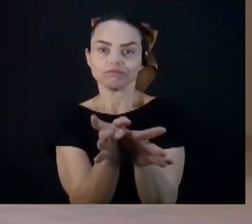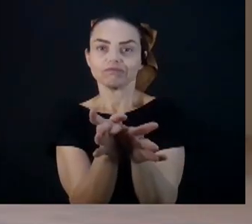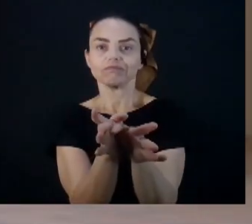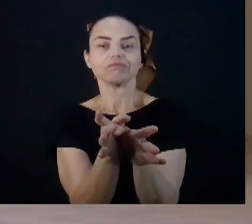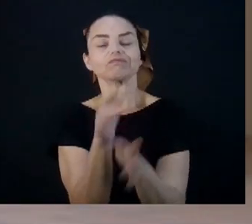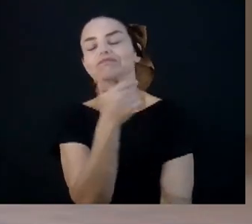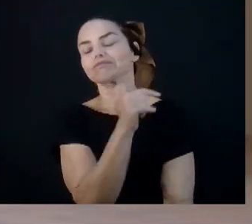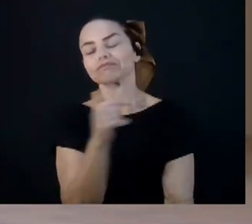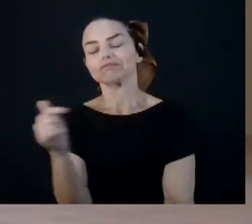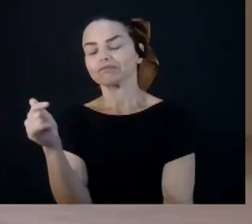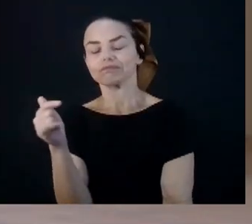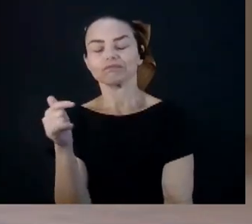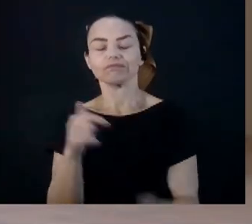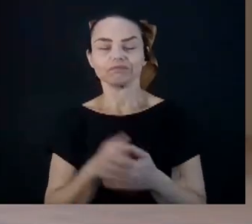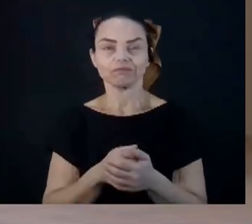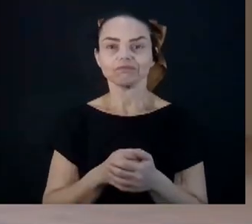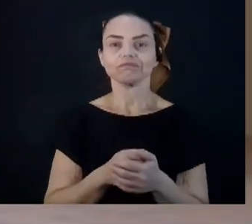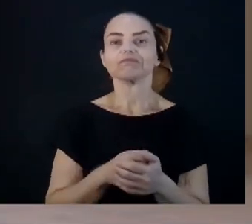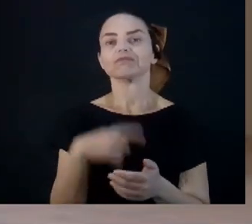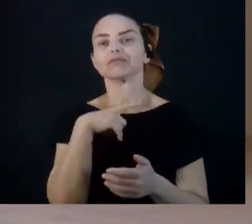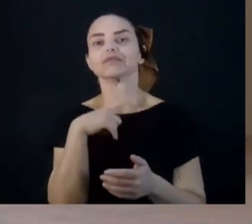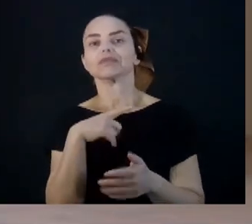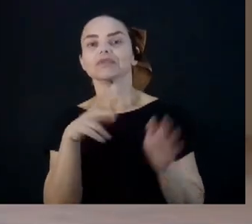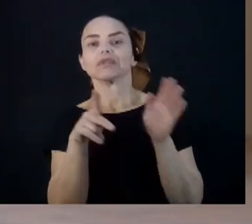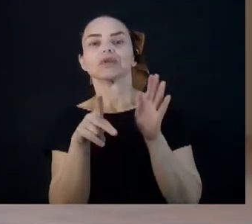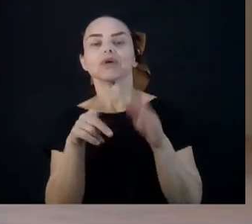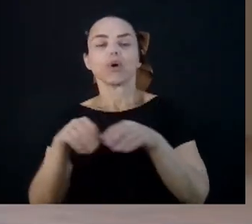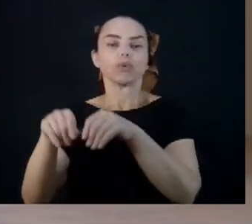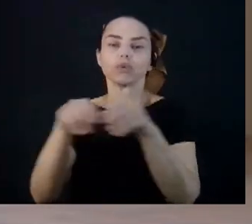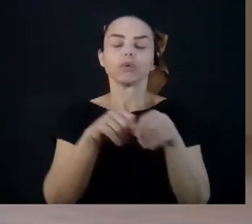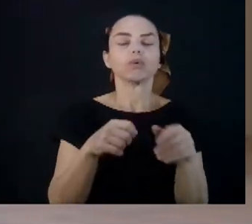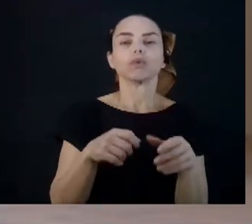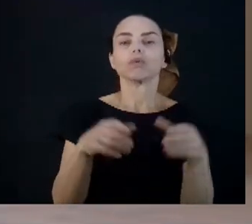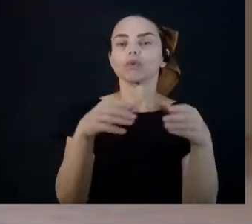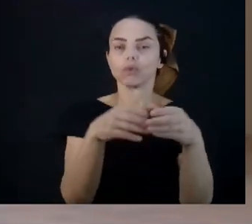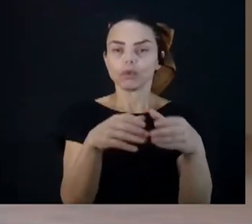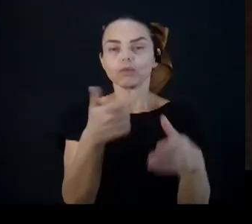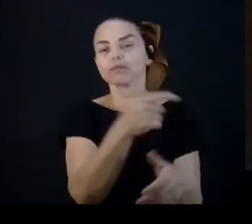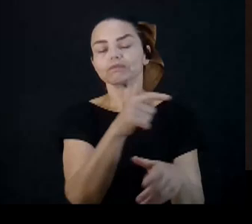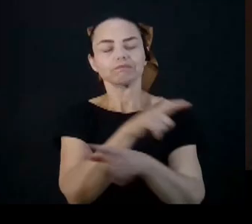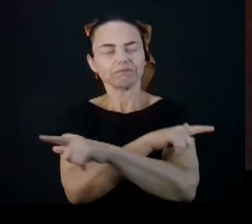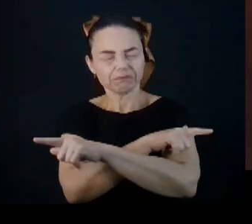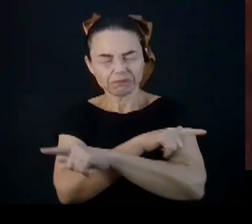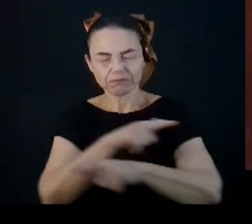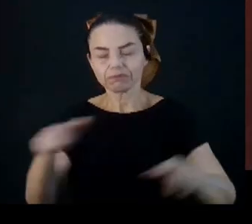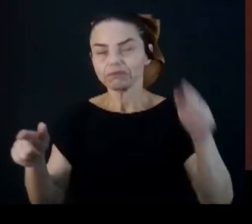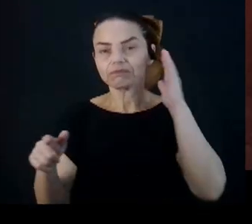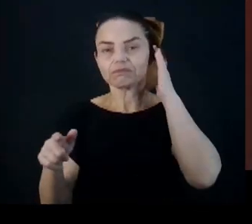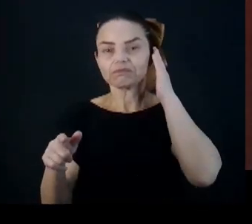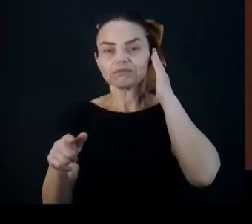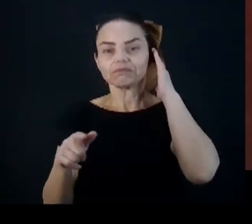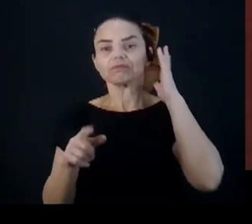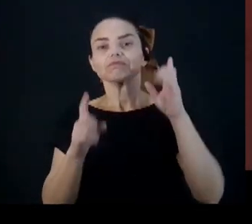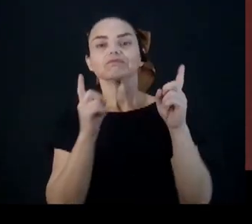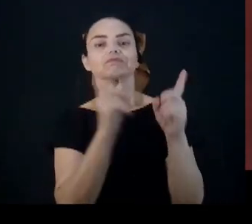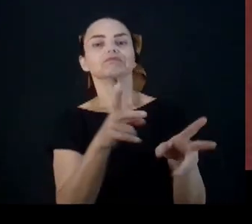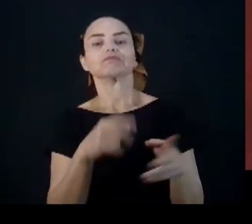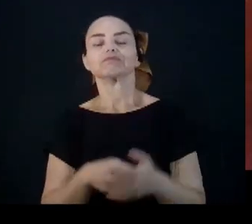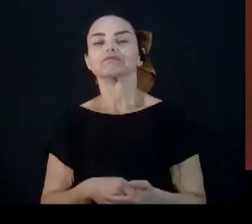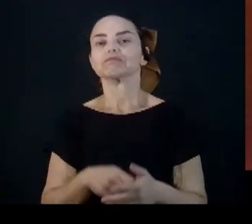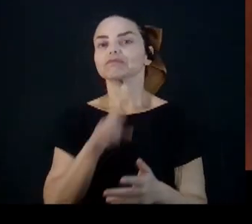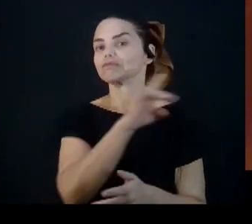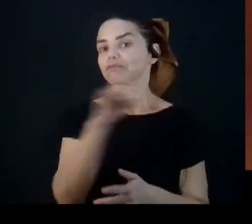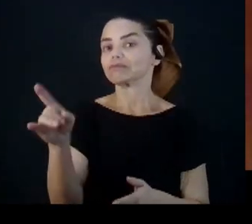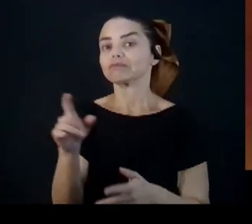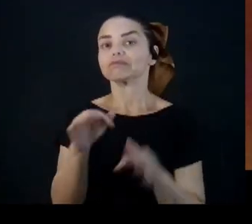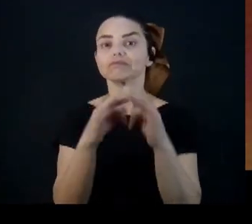assim, tinha uma propriedade, mas não tinha nada, né? Isso aqui era abandonado. Cada família, por exemplo,